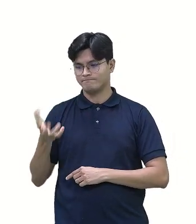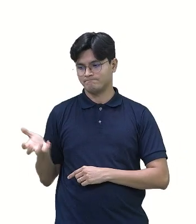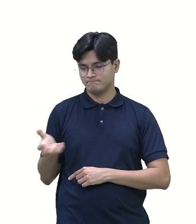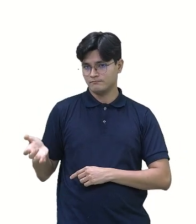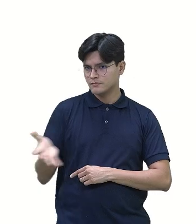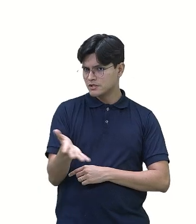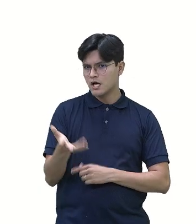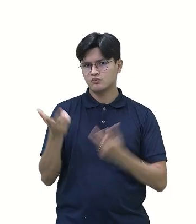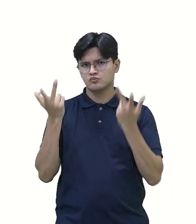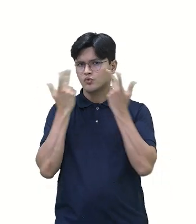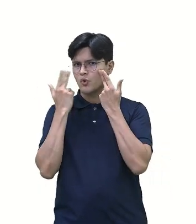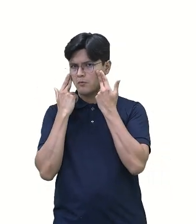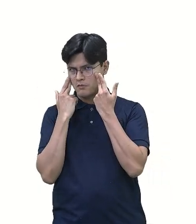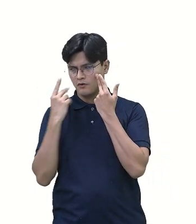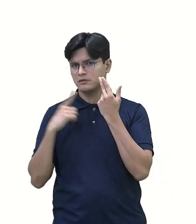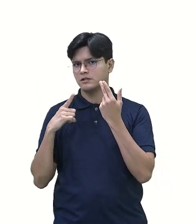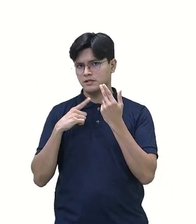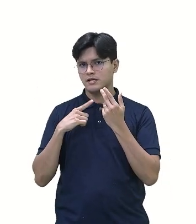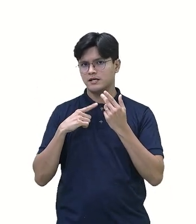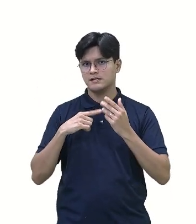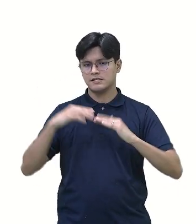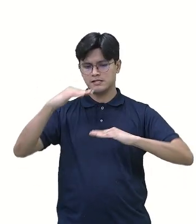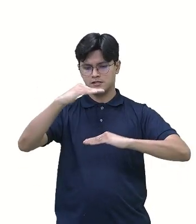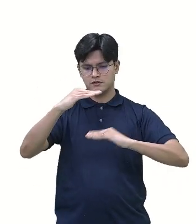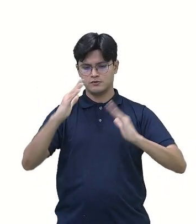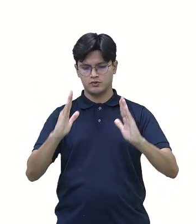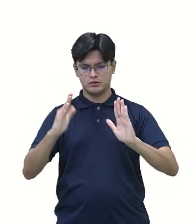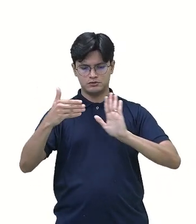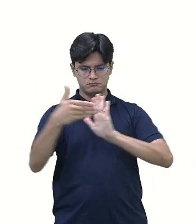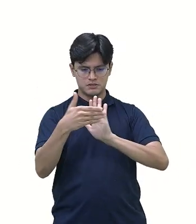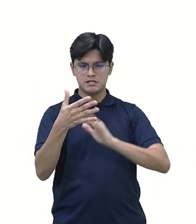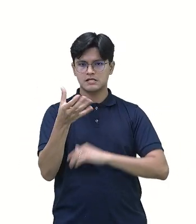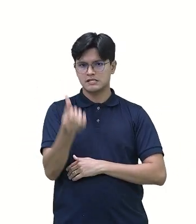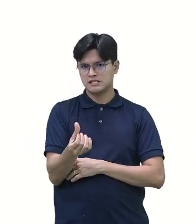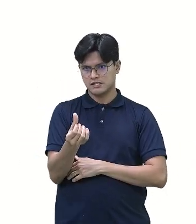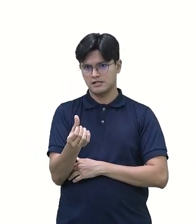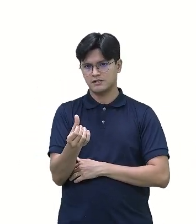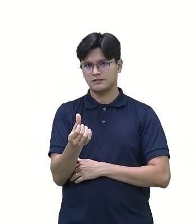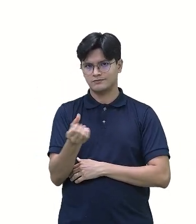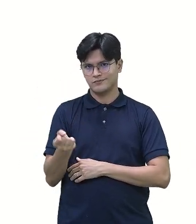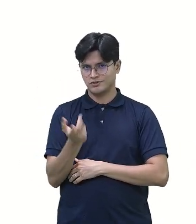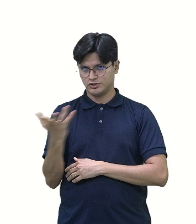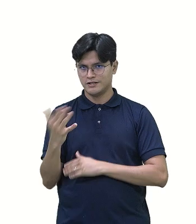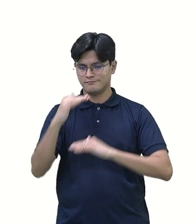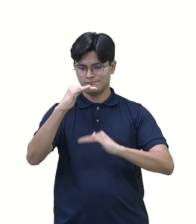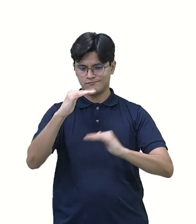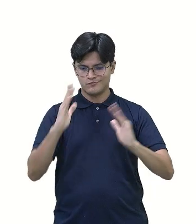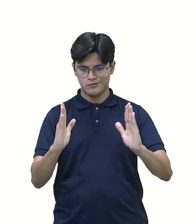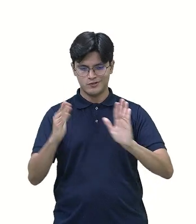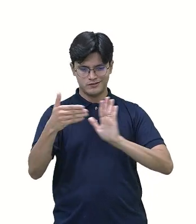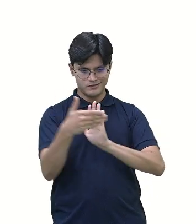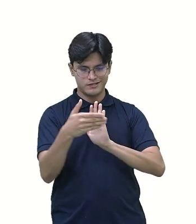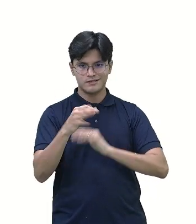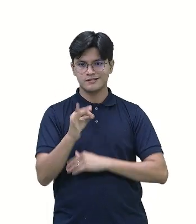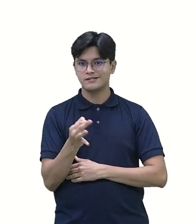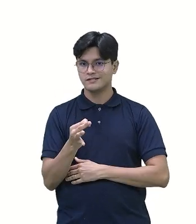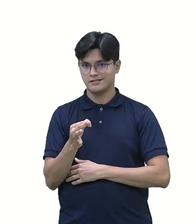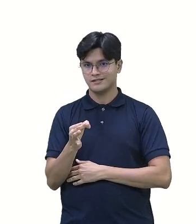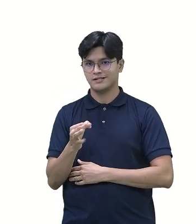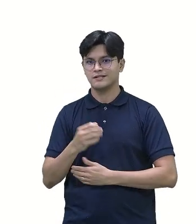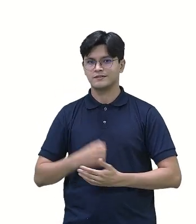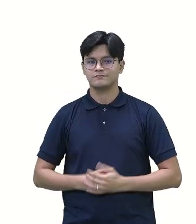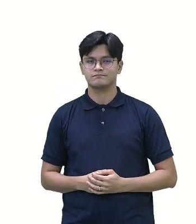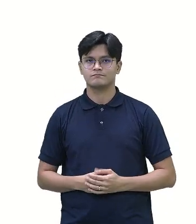tá? Vale lembrar que hoje, como a gente tem, por exemplo, muitos jogos de RPG, a gente tem dados com